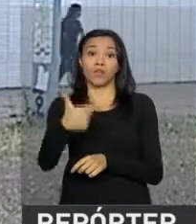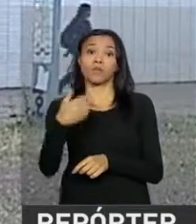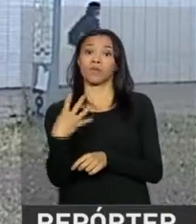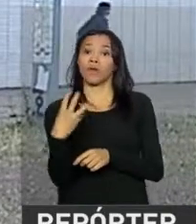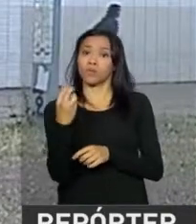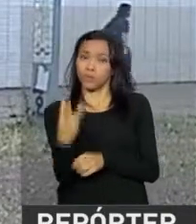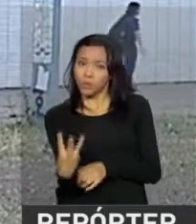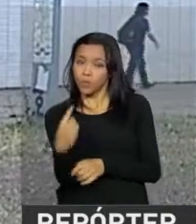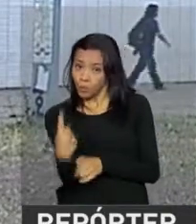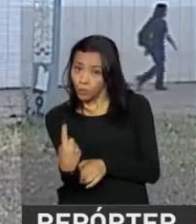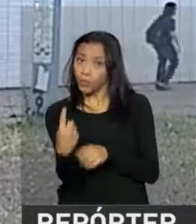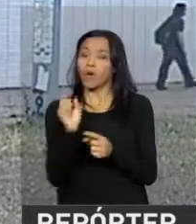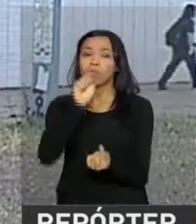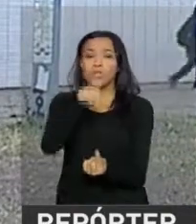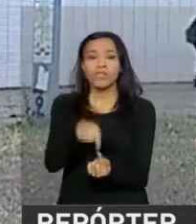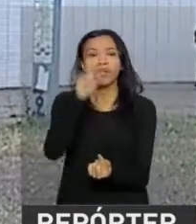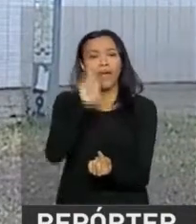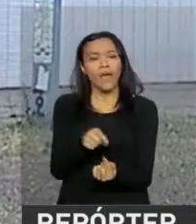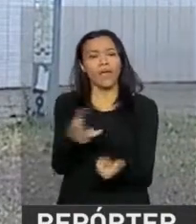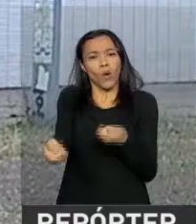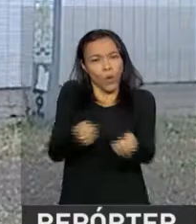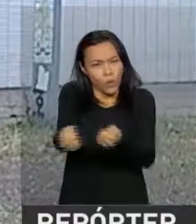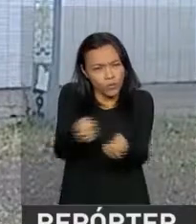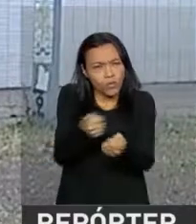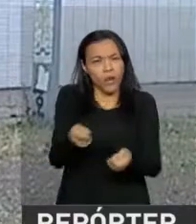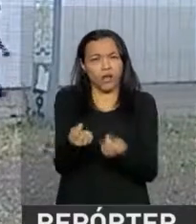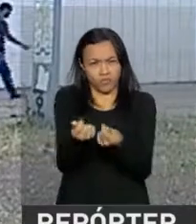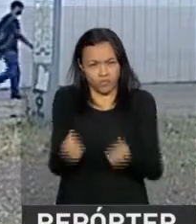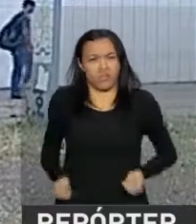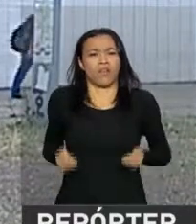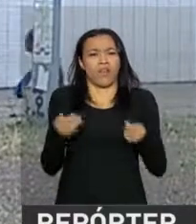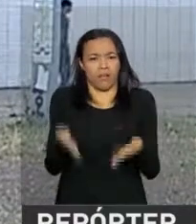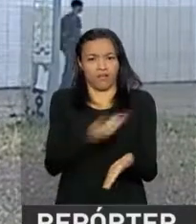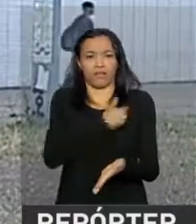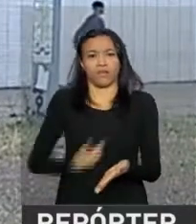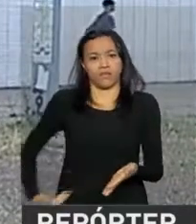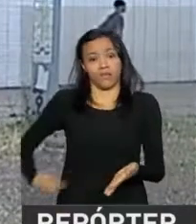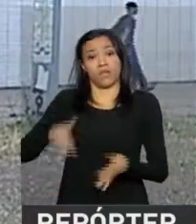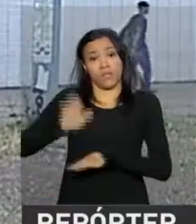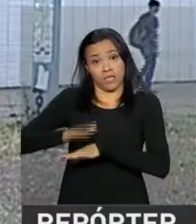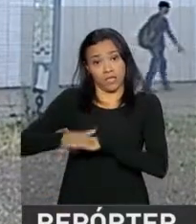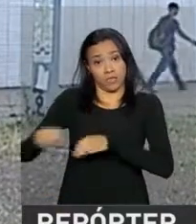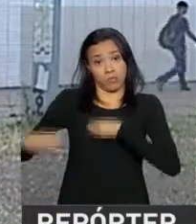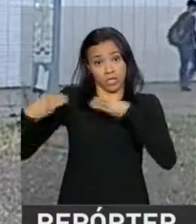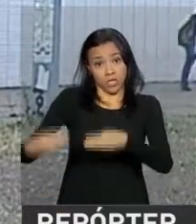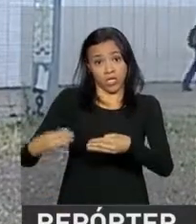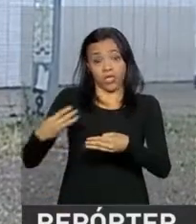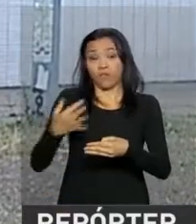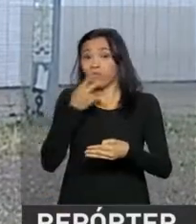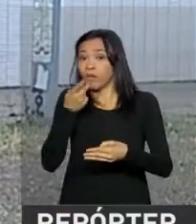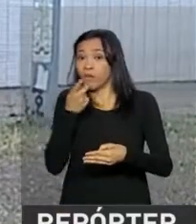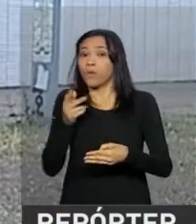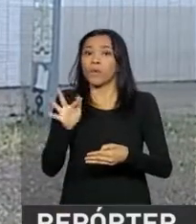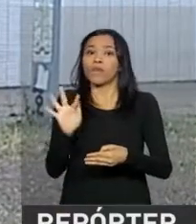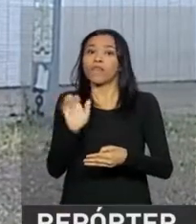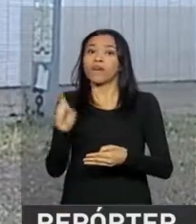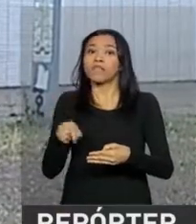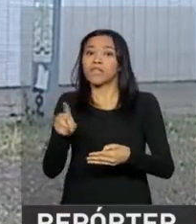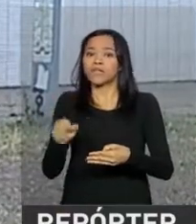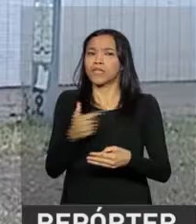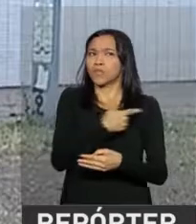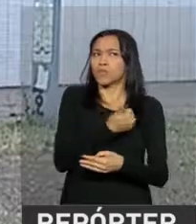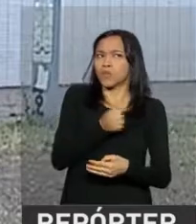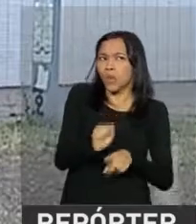aumento das despesas públicas primárias, já que, segundo o Ministério da Fazenda, entre os anos de 2008